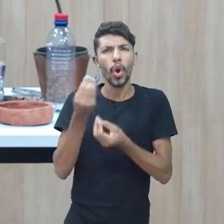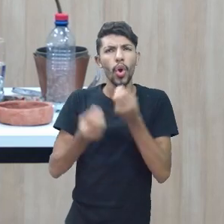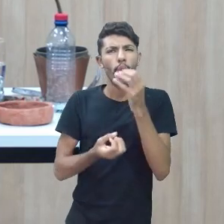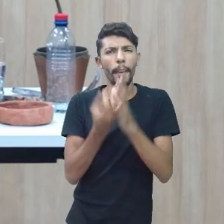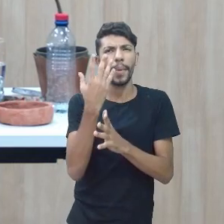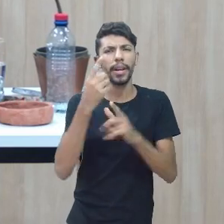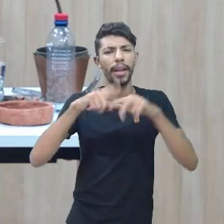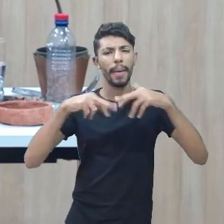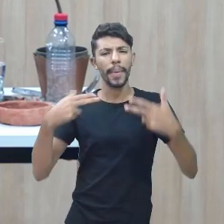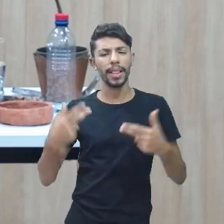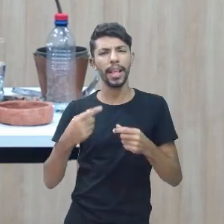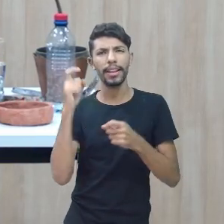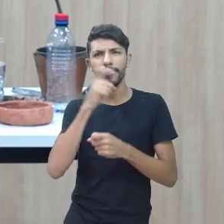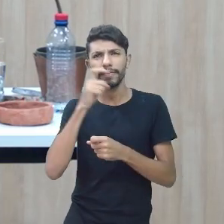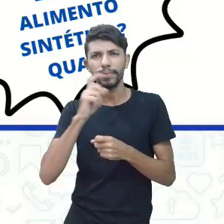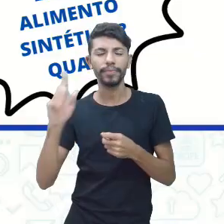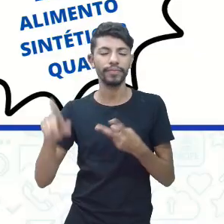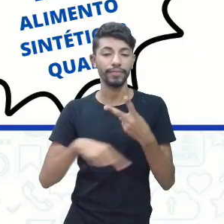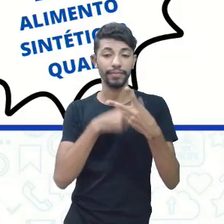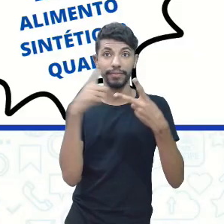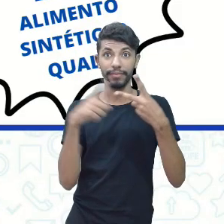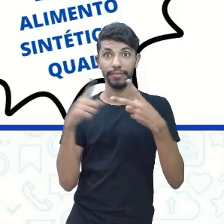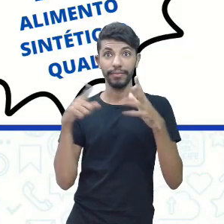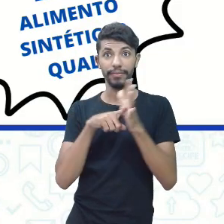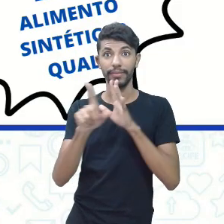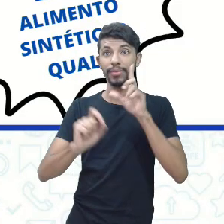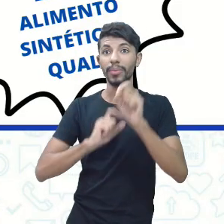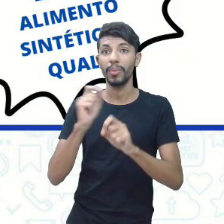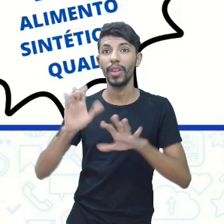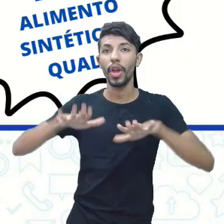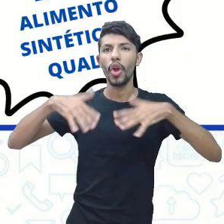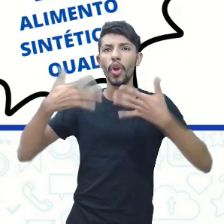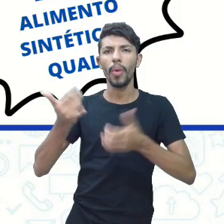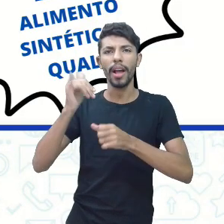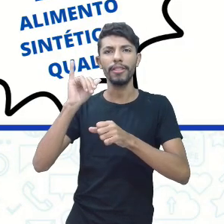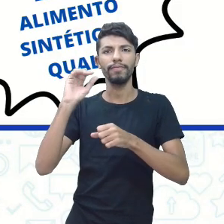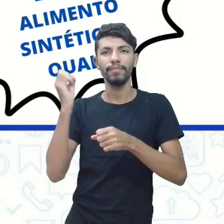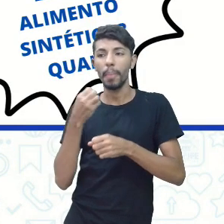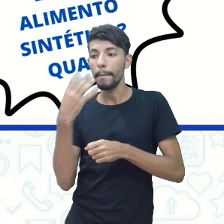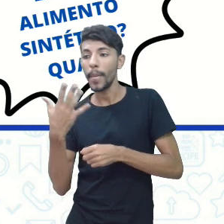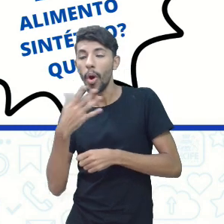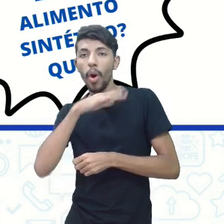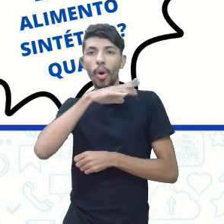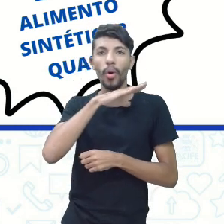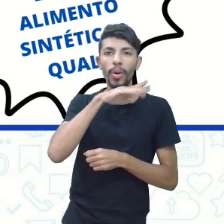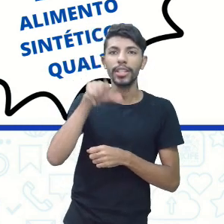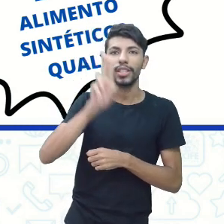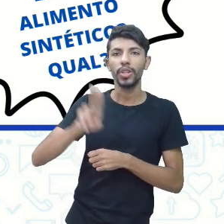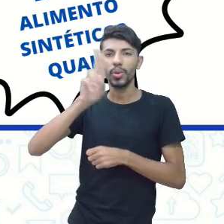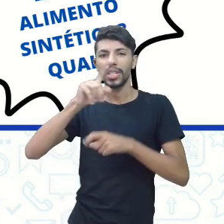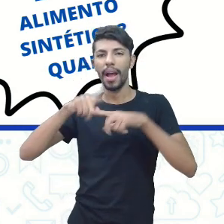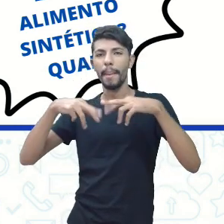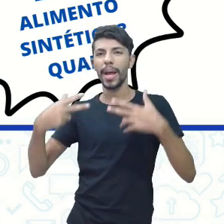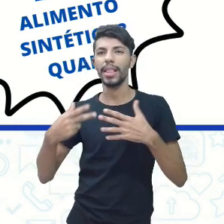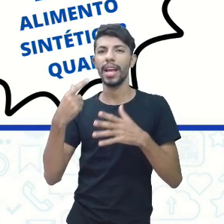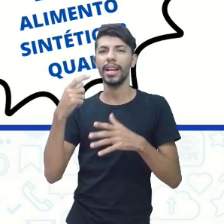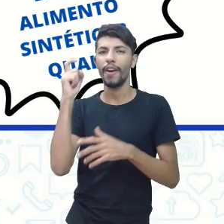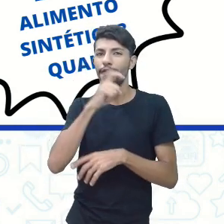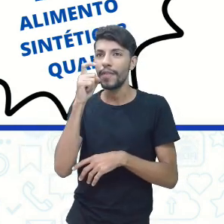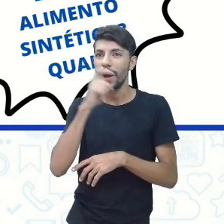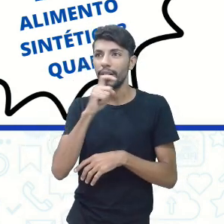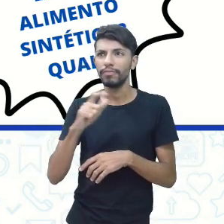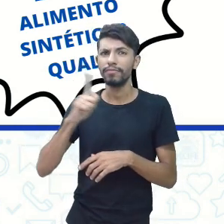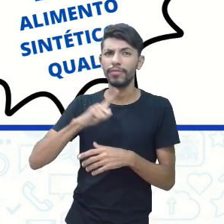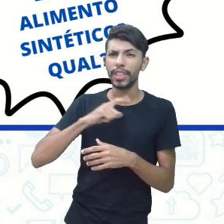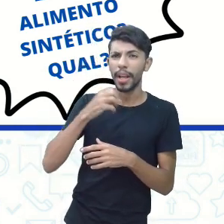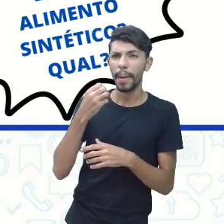Como é que eles são produzidos? O outro: quais as vantagens e desvantagens de usar material sintético. Será que existe vantagem? Será